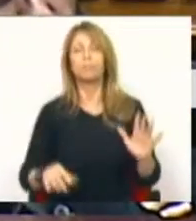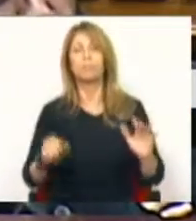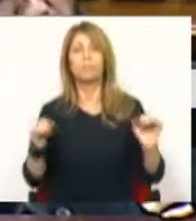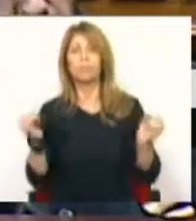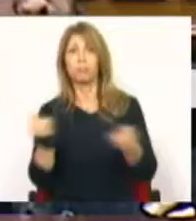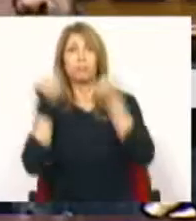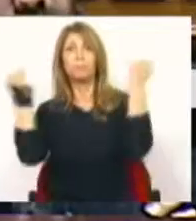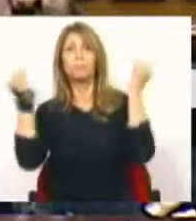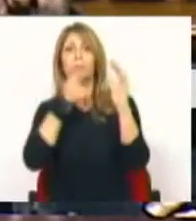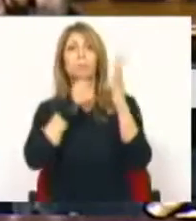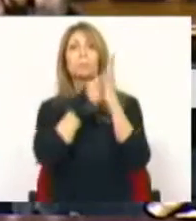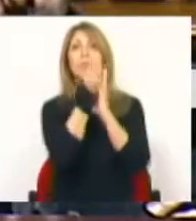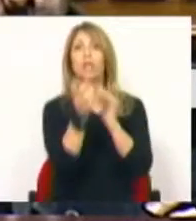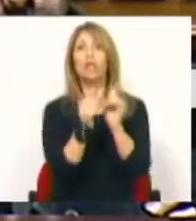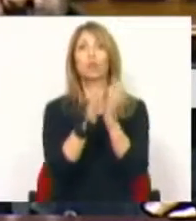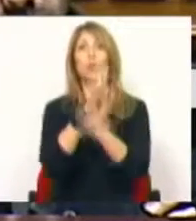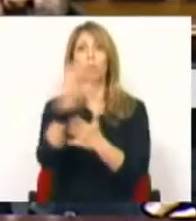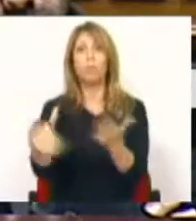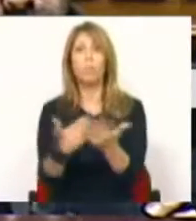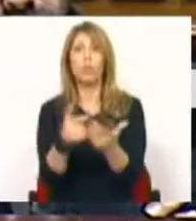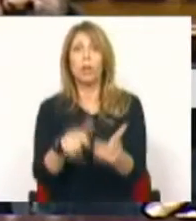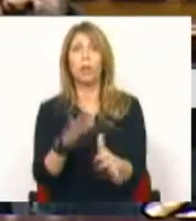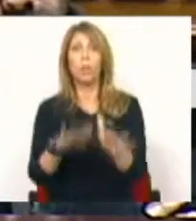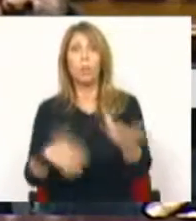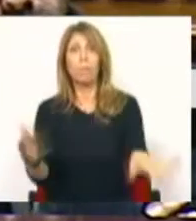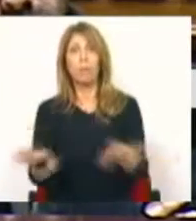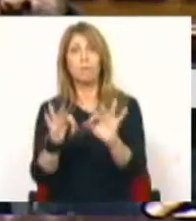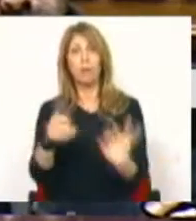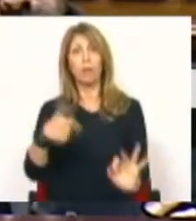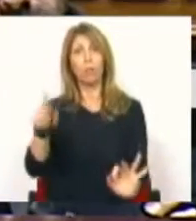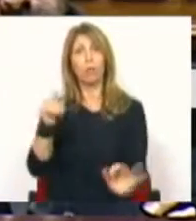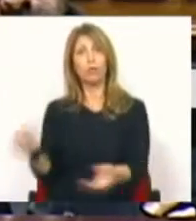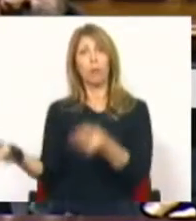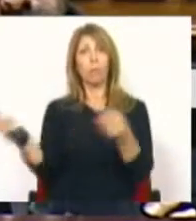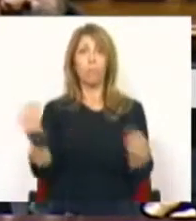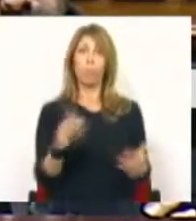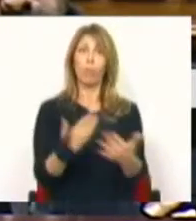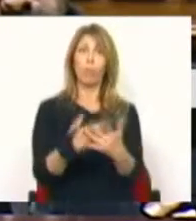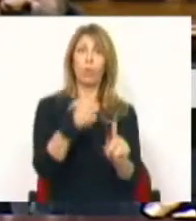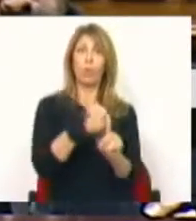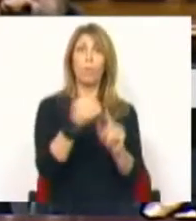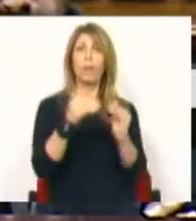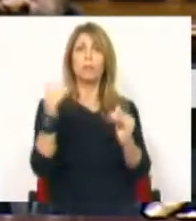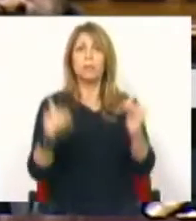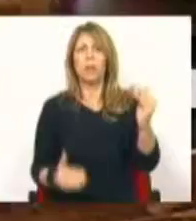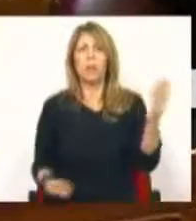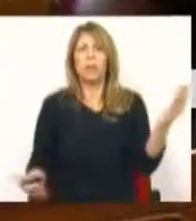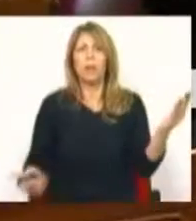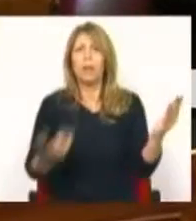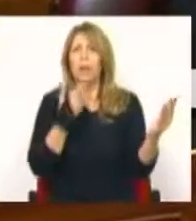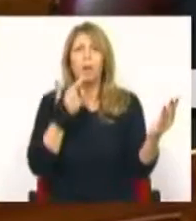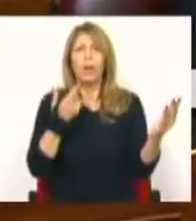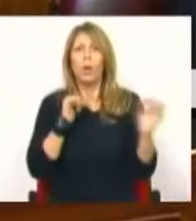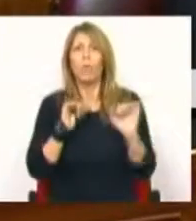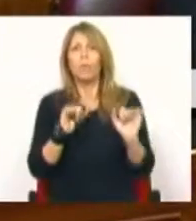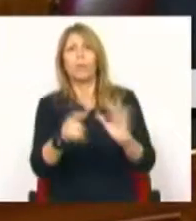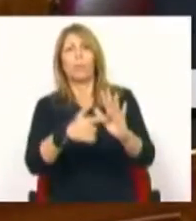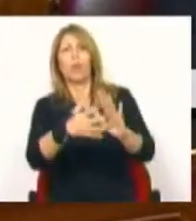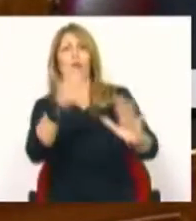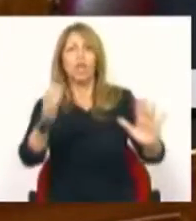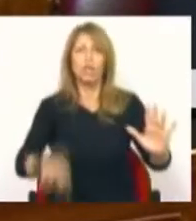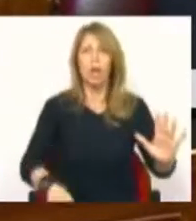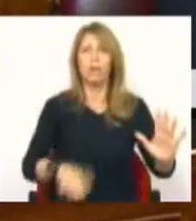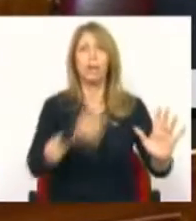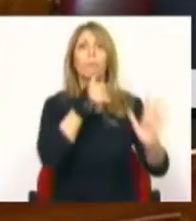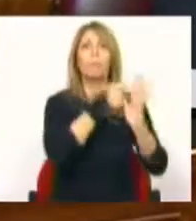medidas que são propostas neste parlamento com proposta do bloco esquerda para combater essas desigualdades não é obrigado a aceitar essas medidas e ao mesmo tempo